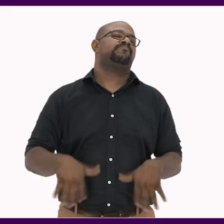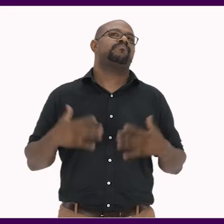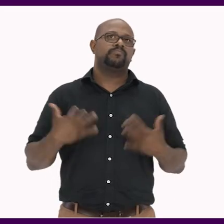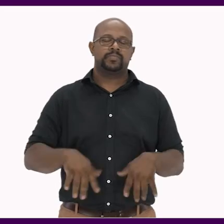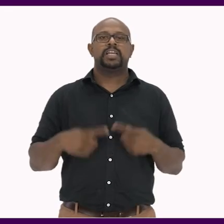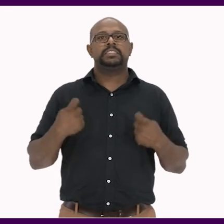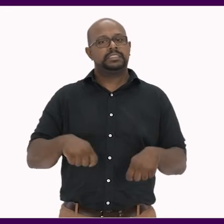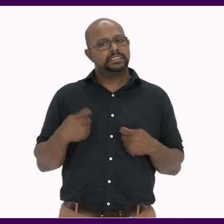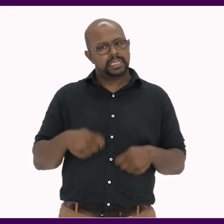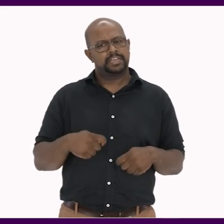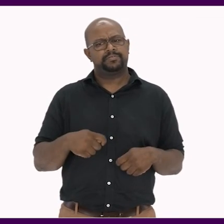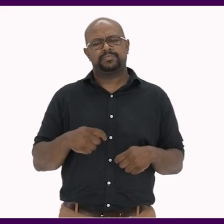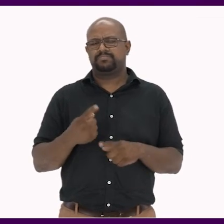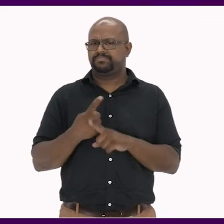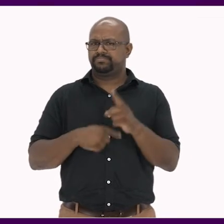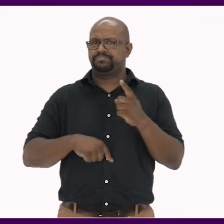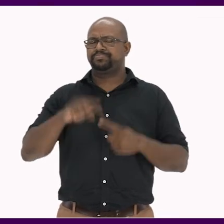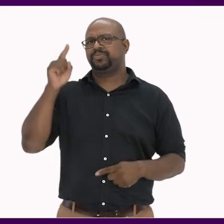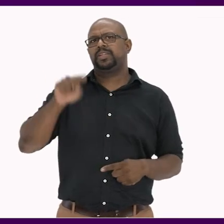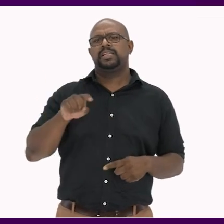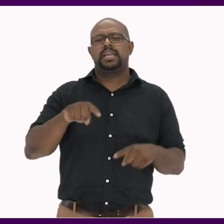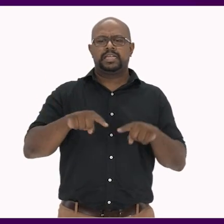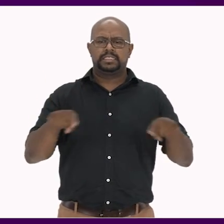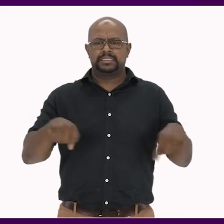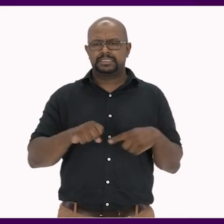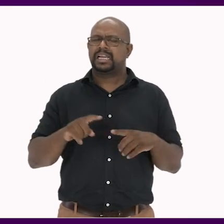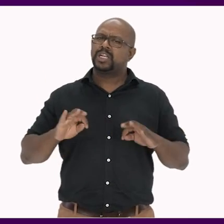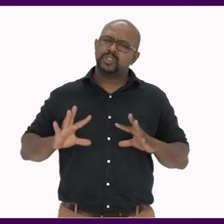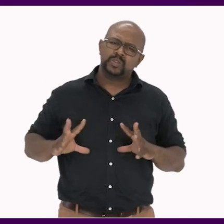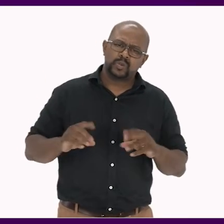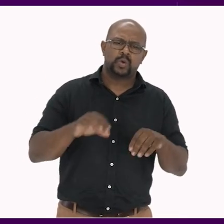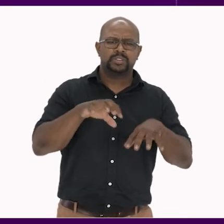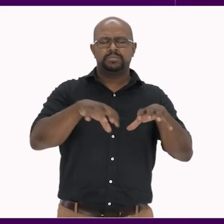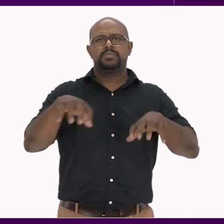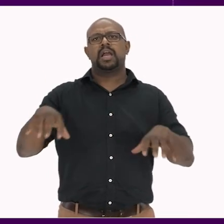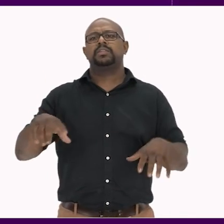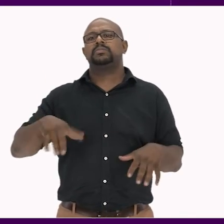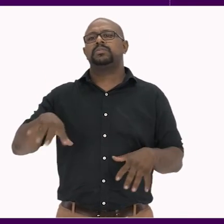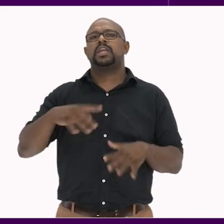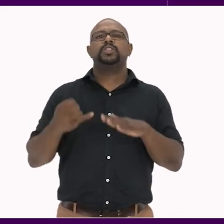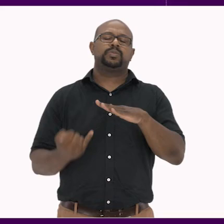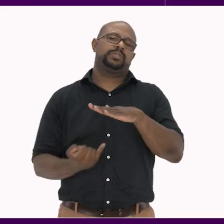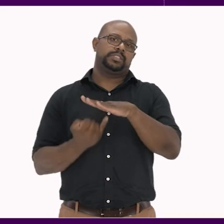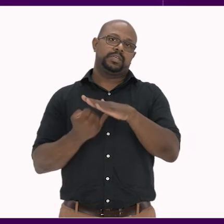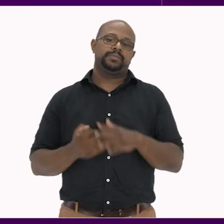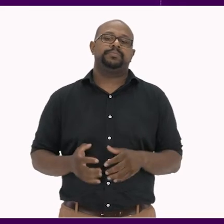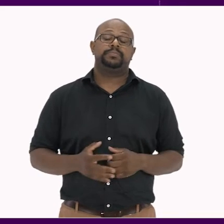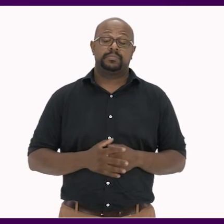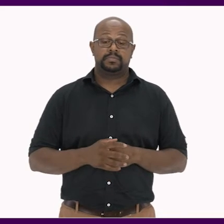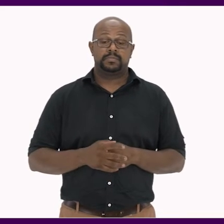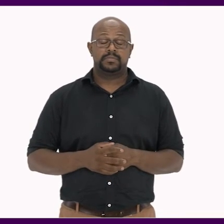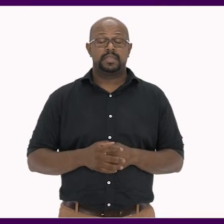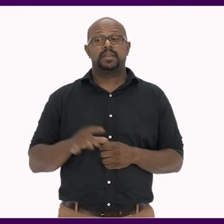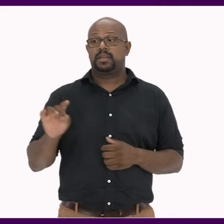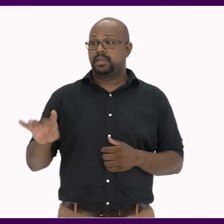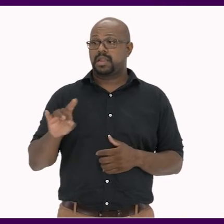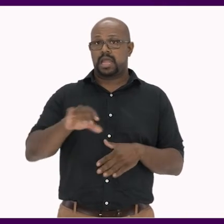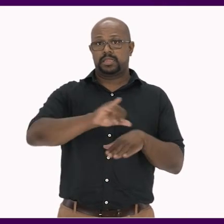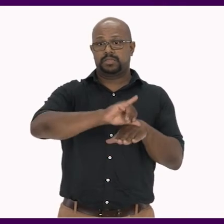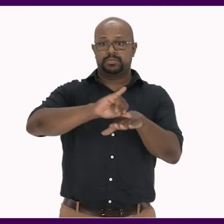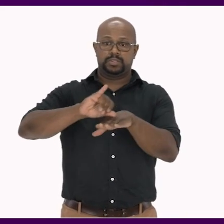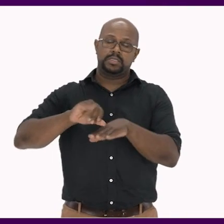enorme e deve extrapolar a sala expositiva e permear todos os espaços da instituição. Então,